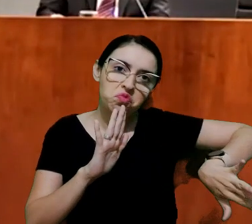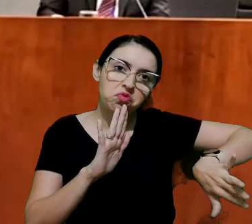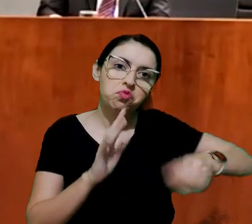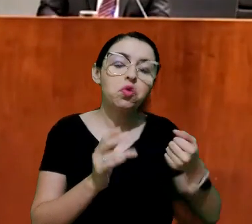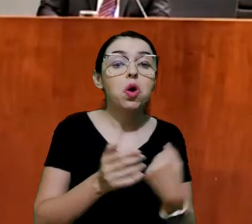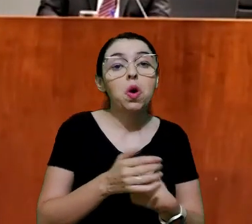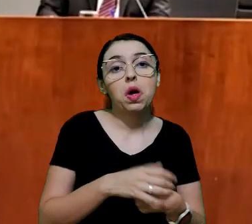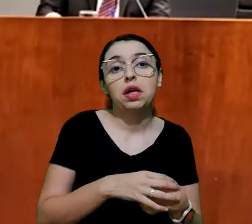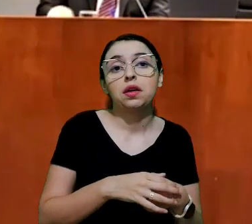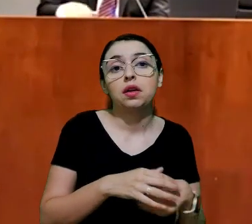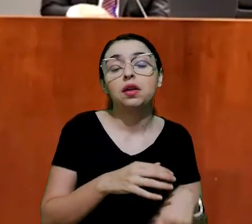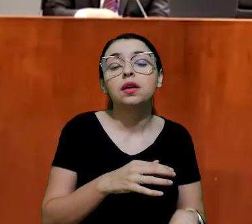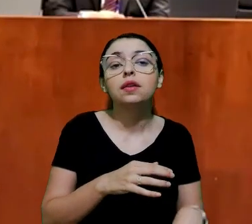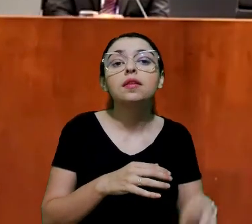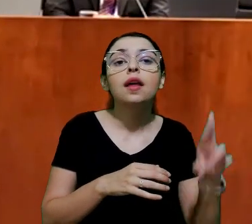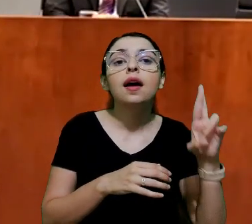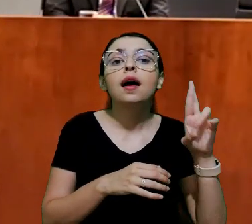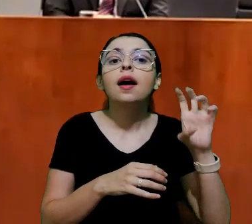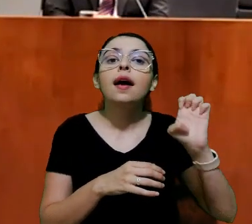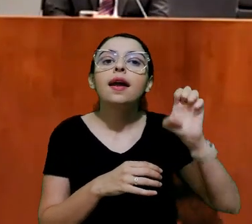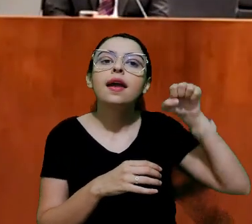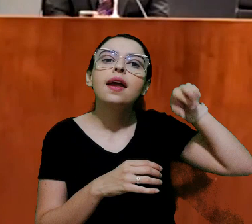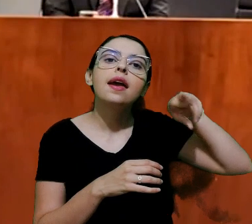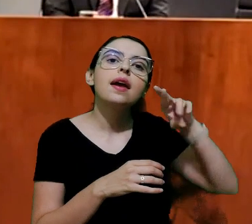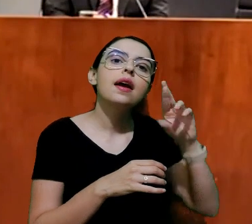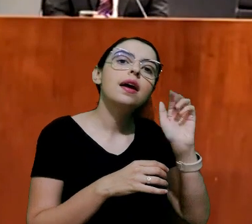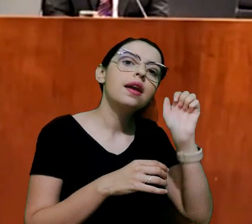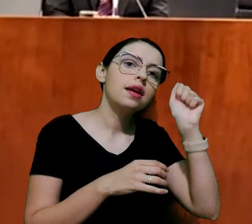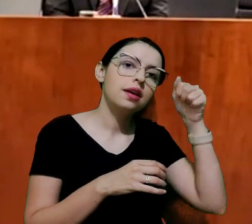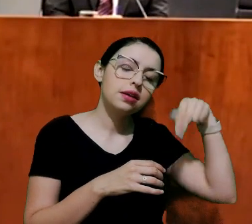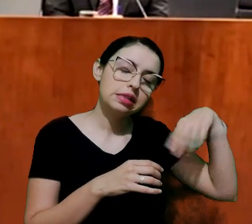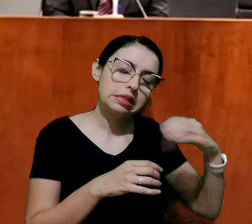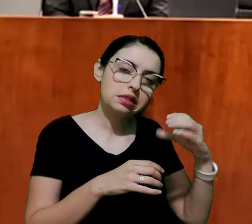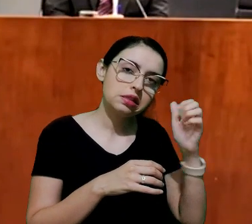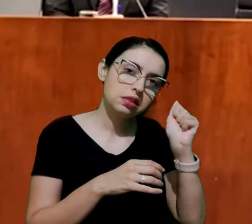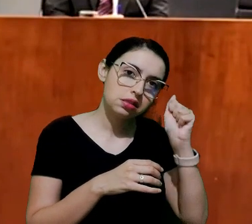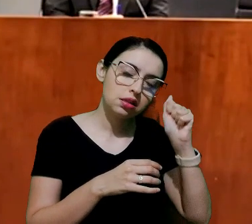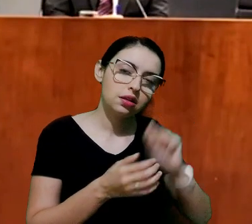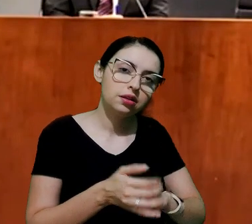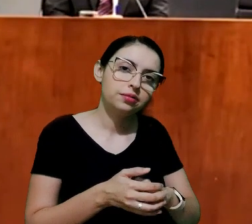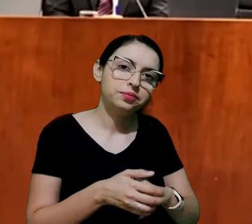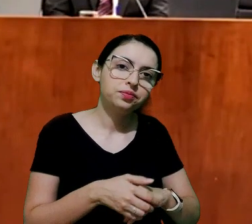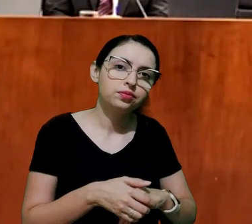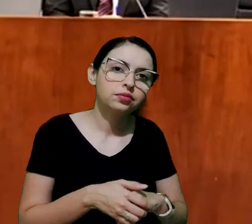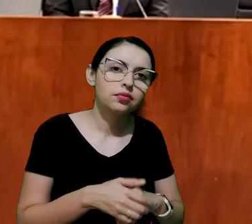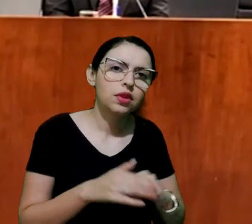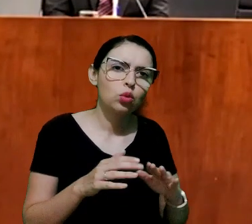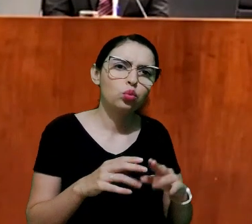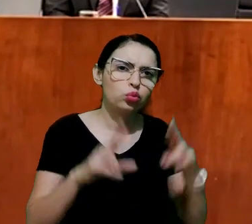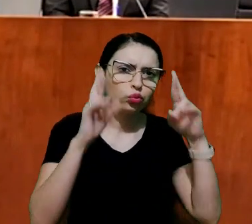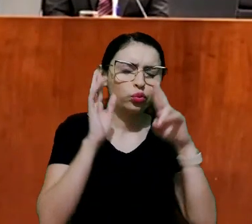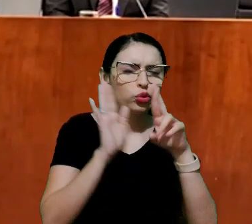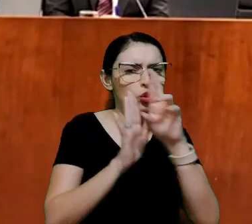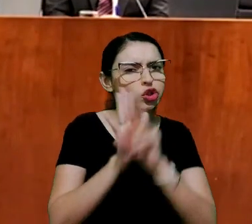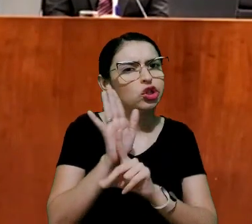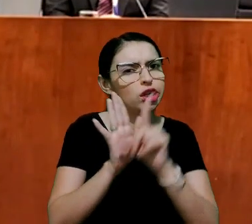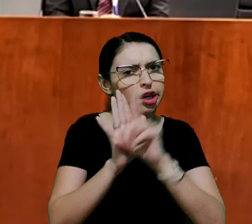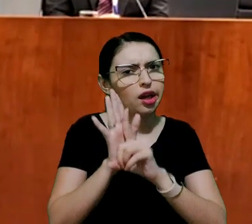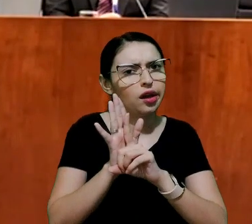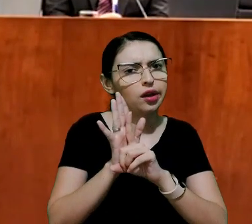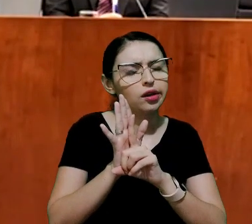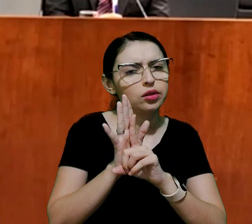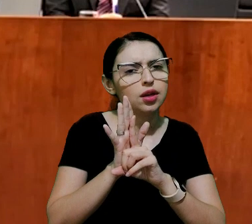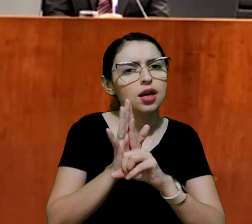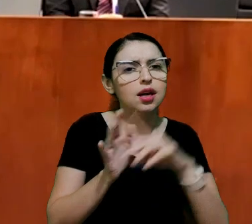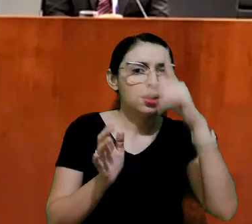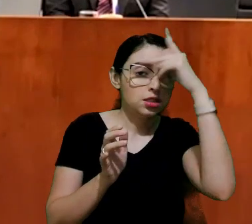direito sucessório de herança, fundamental também, mas de herança que dá autonomia para que as pessoas possam